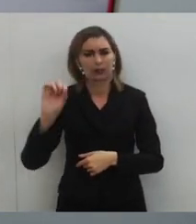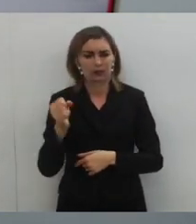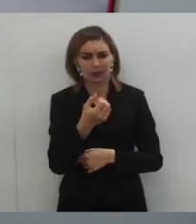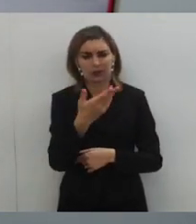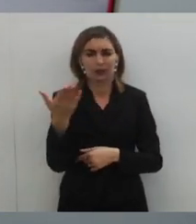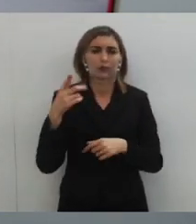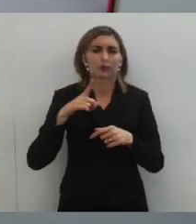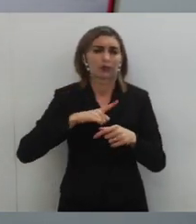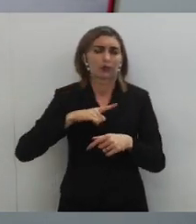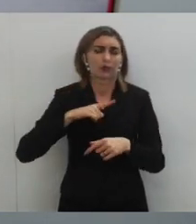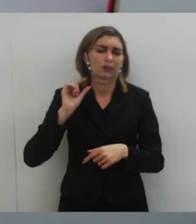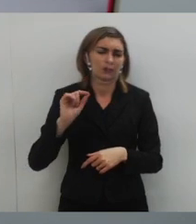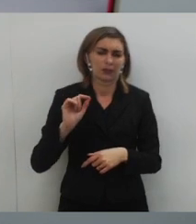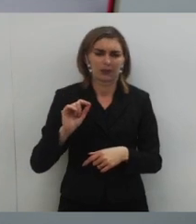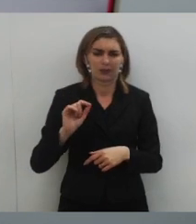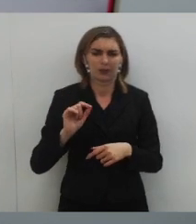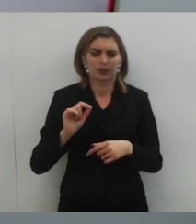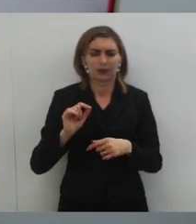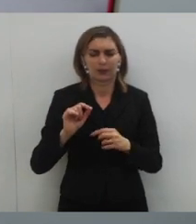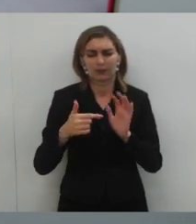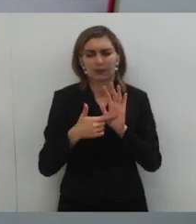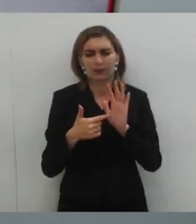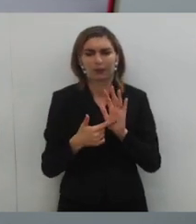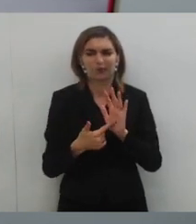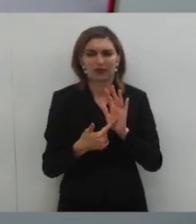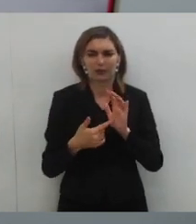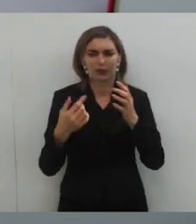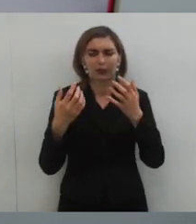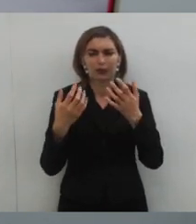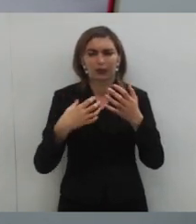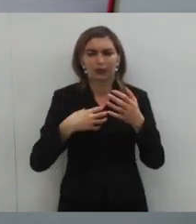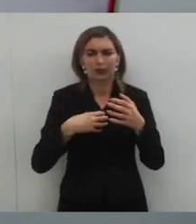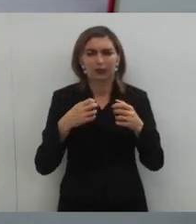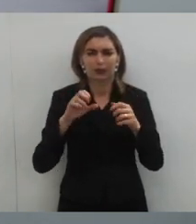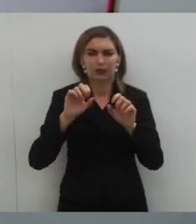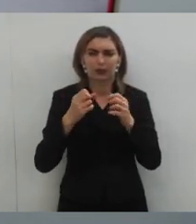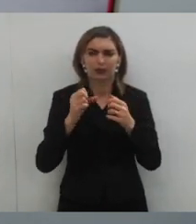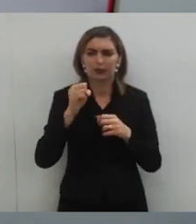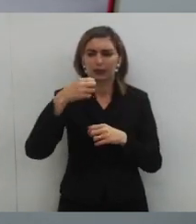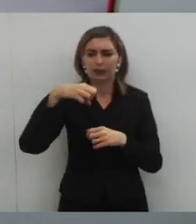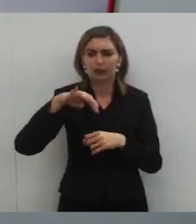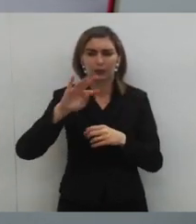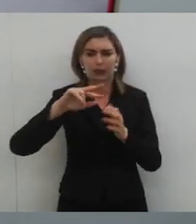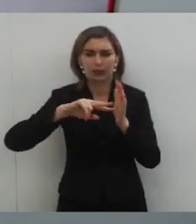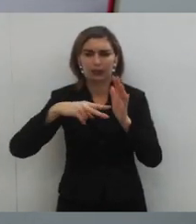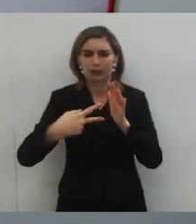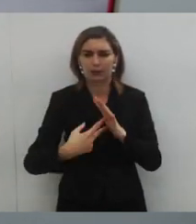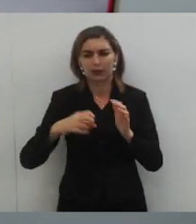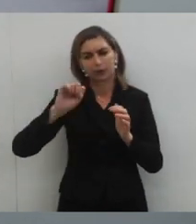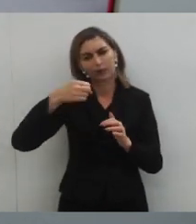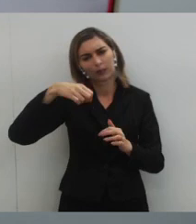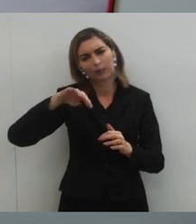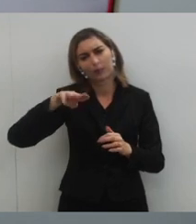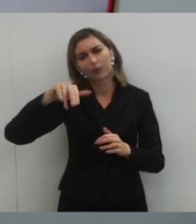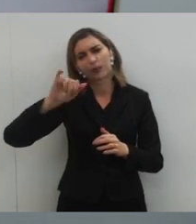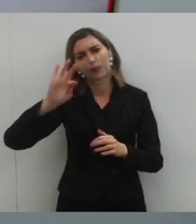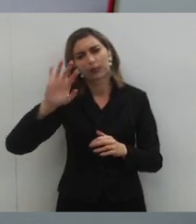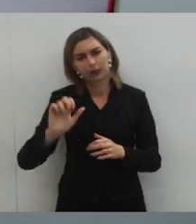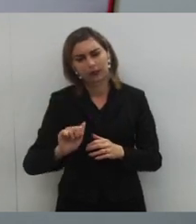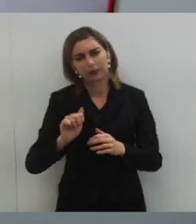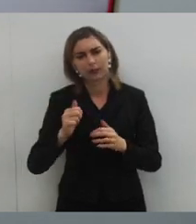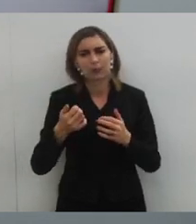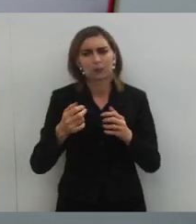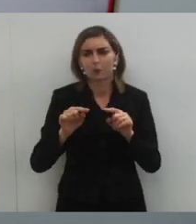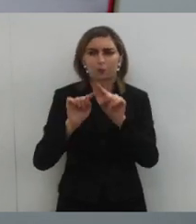carregam uma carga semântica, ou seja, um sentido, né, de